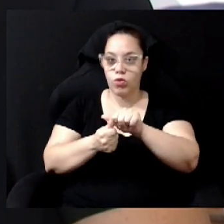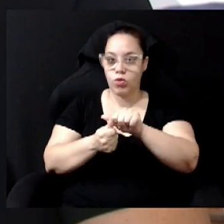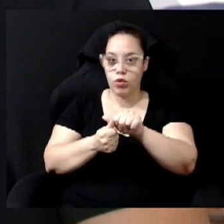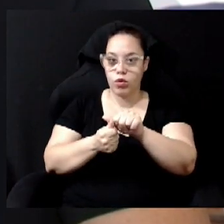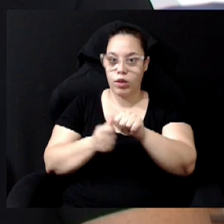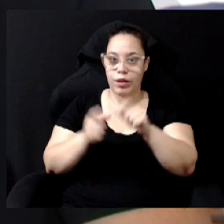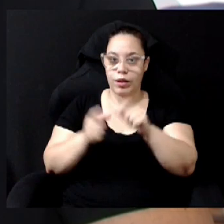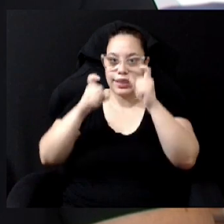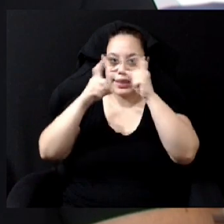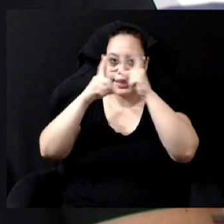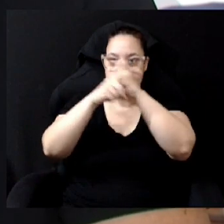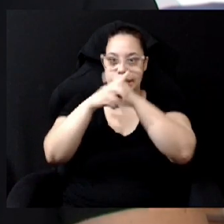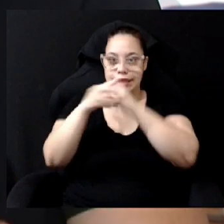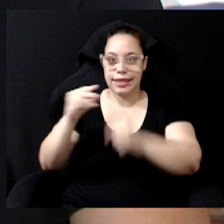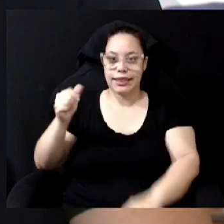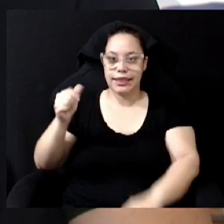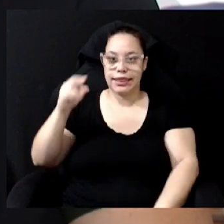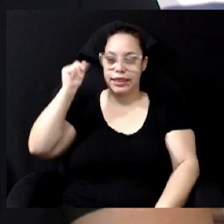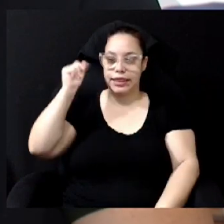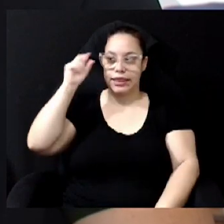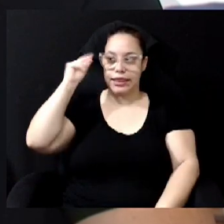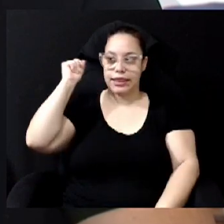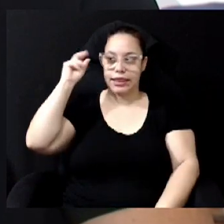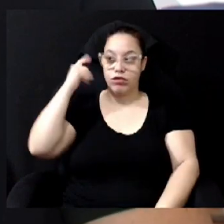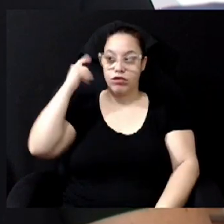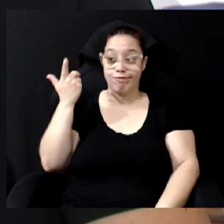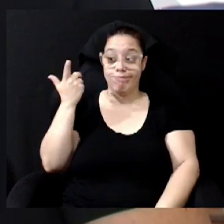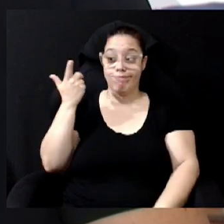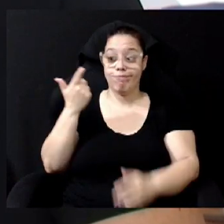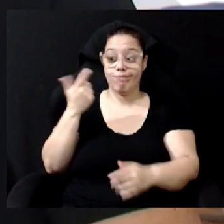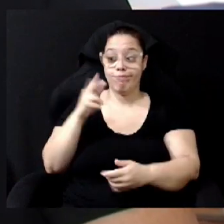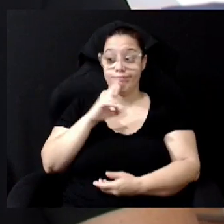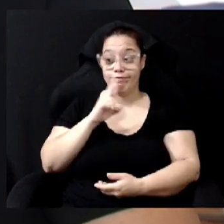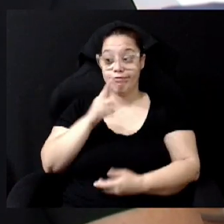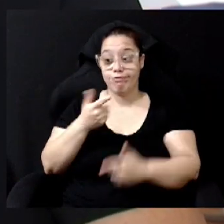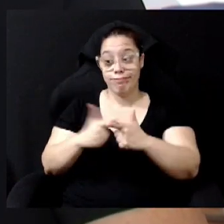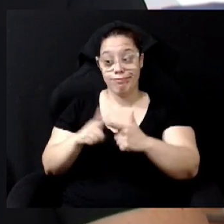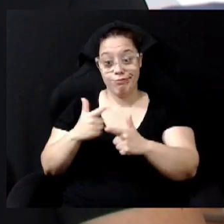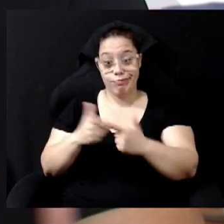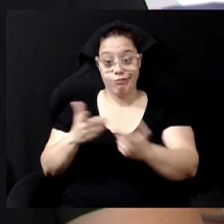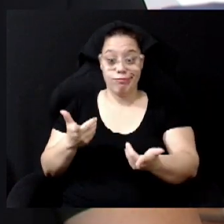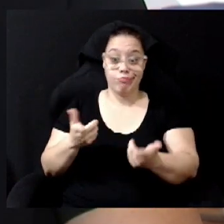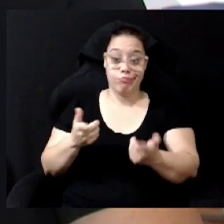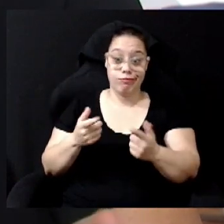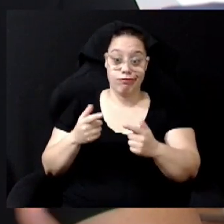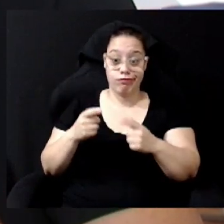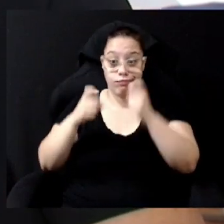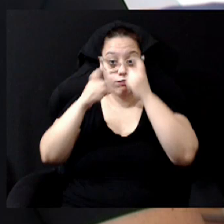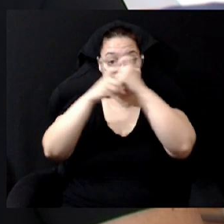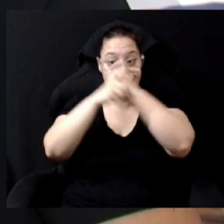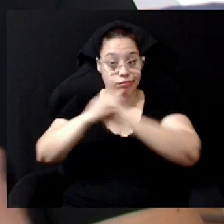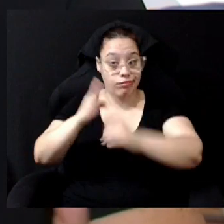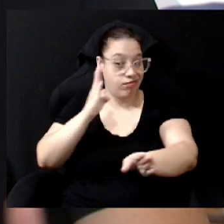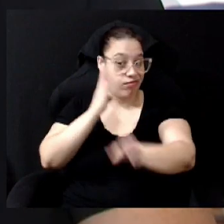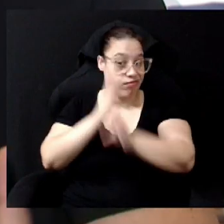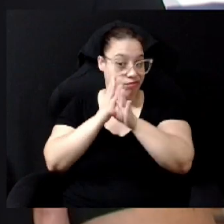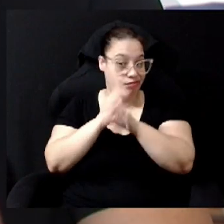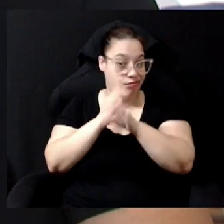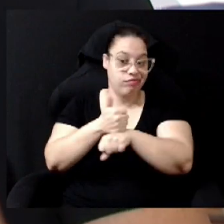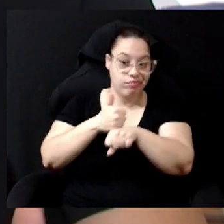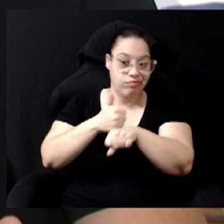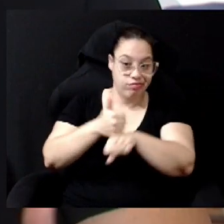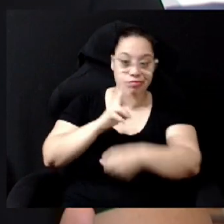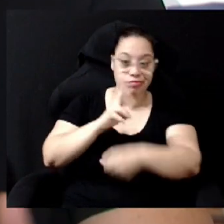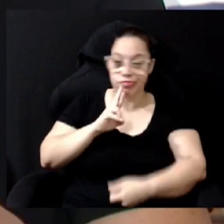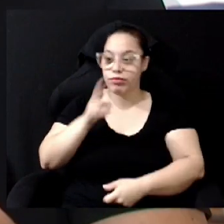no passado, né? Então, o tipo de resolução de problema que você vai ter numa empresa, o tipo de desafio que você encontra nas carreiras e nos resultados